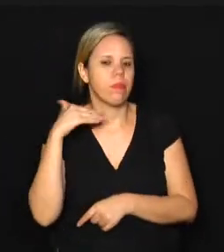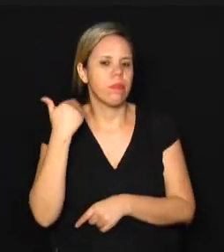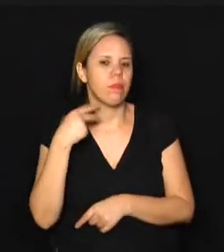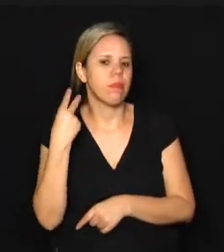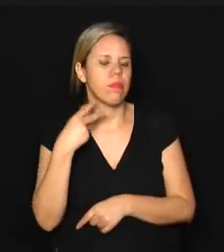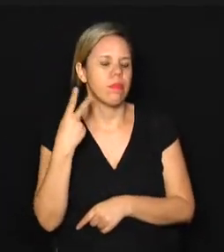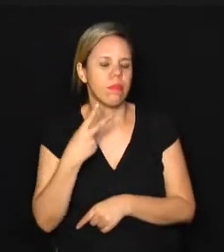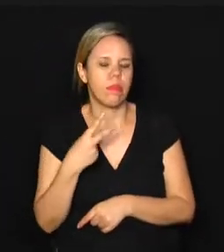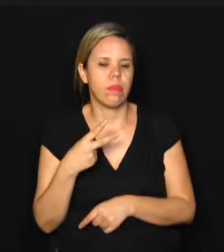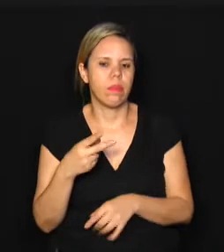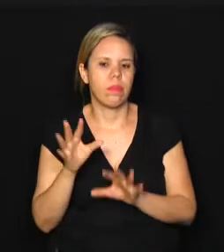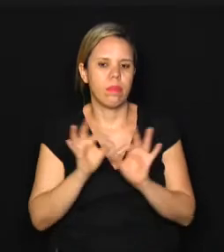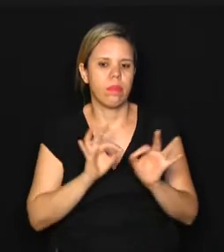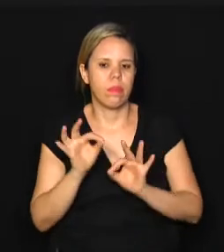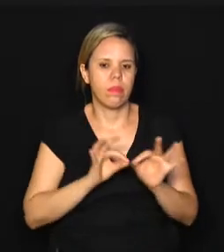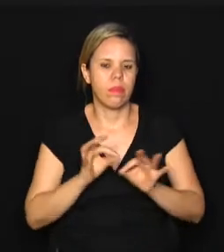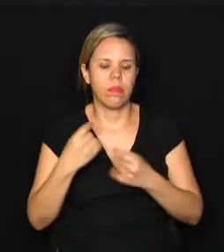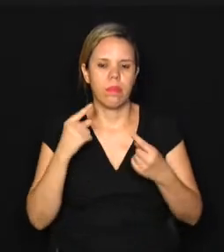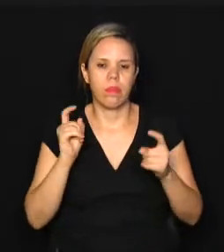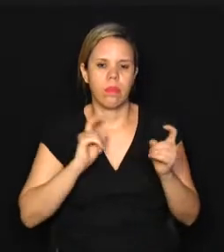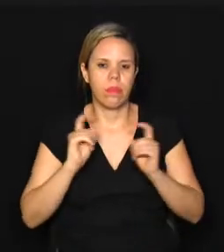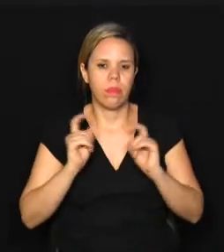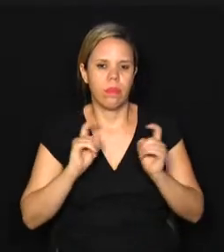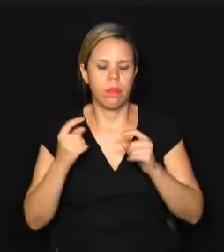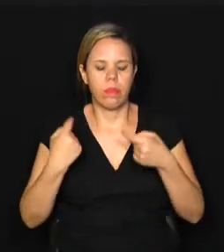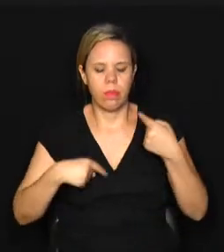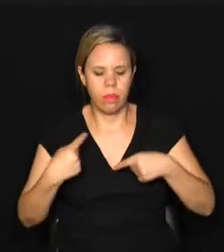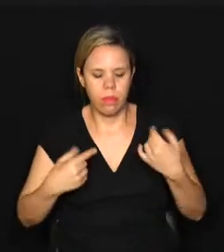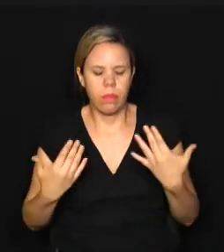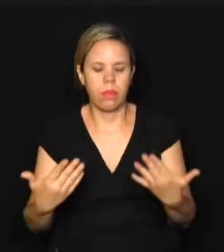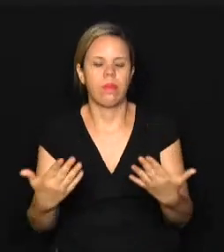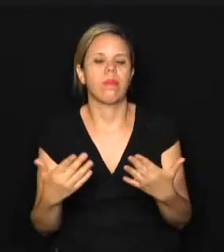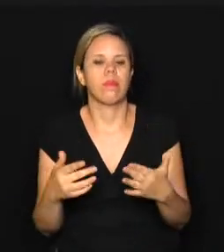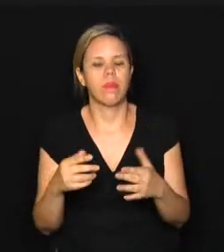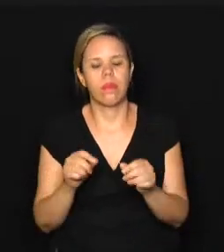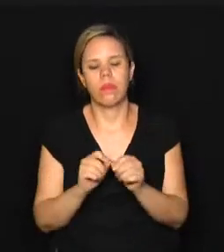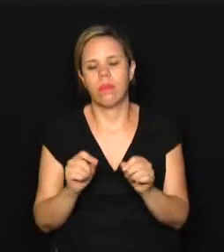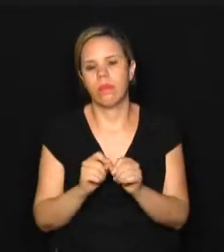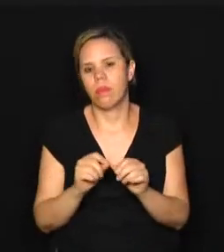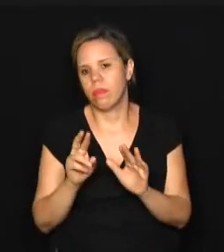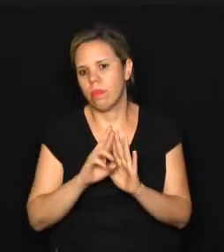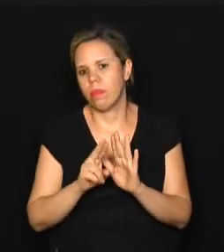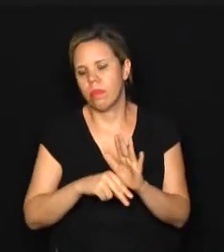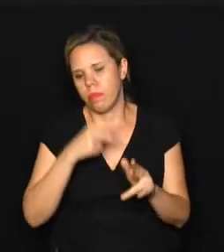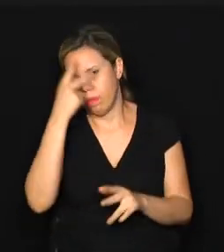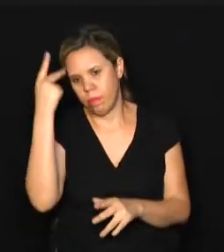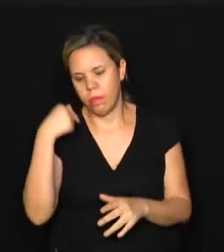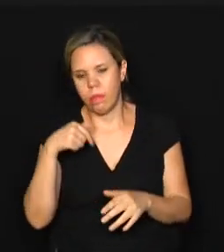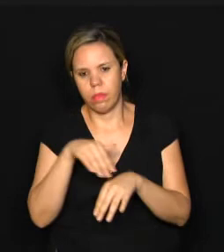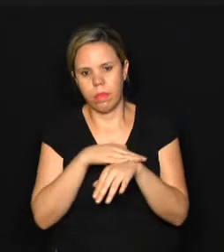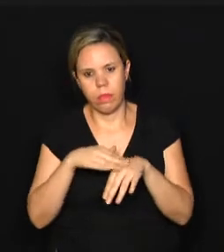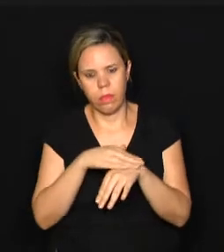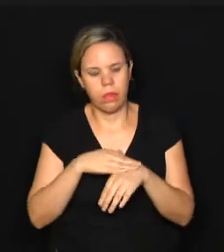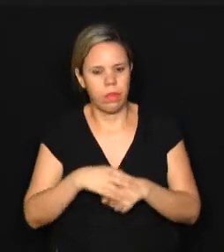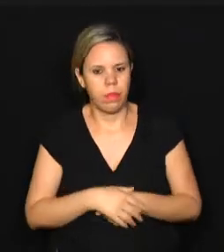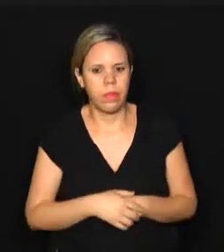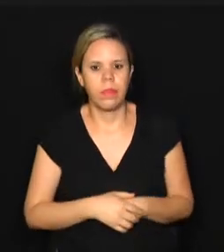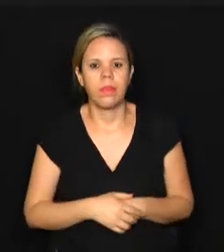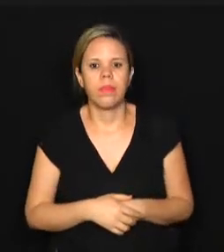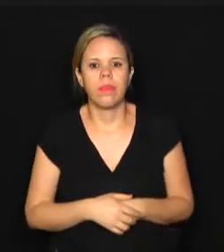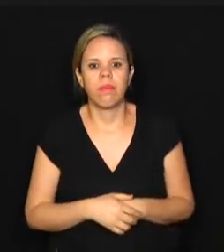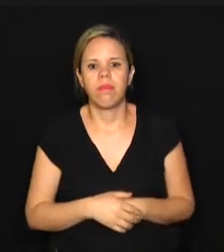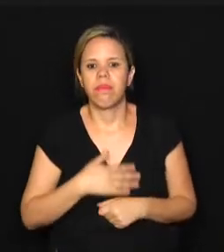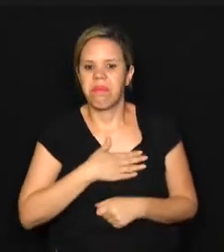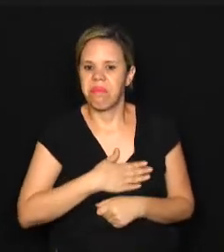para organizar esse debate aqui entre a gente sobre esse assunto, colocando as pessoas para poder comentar. E é uma honra